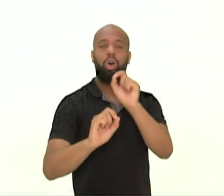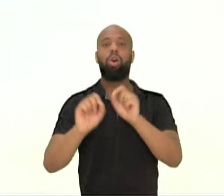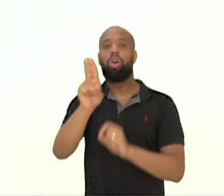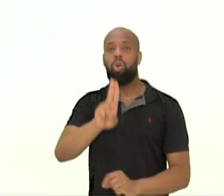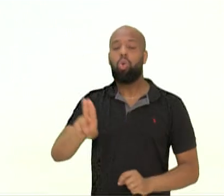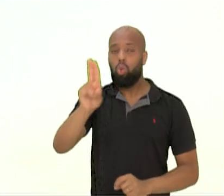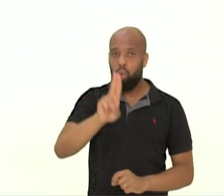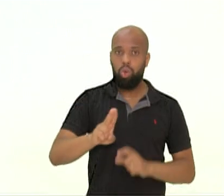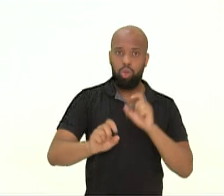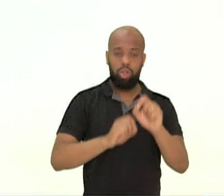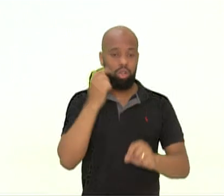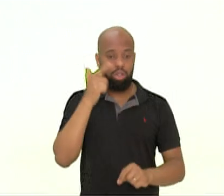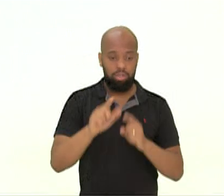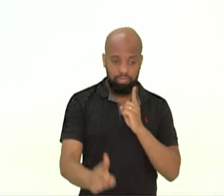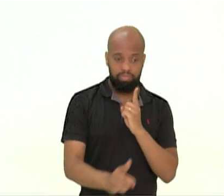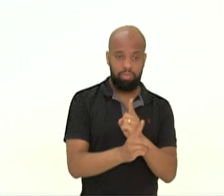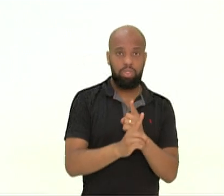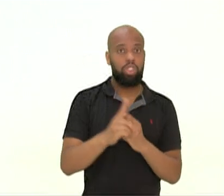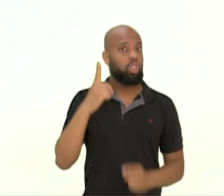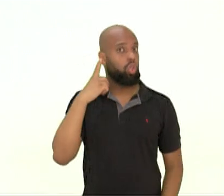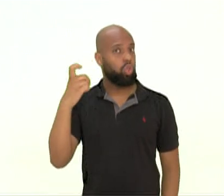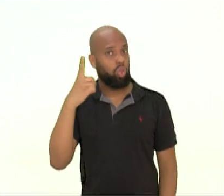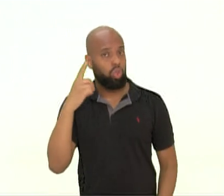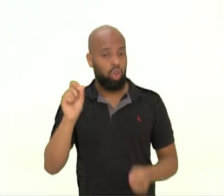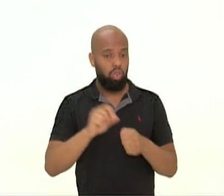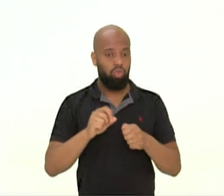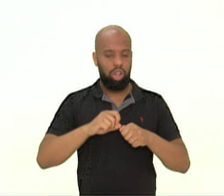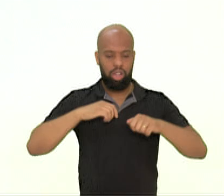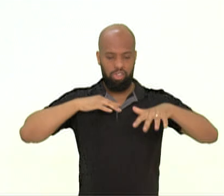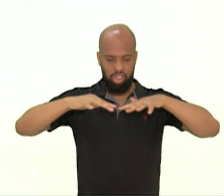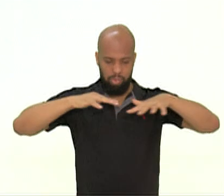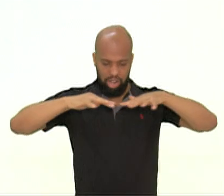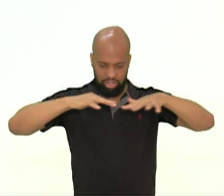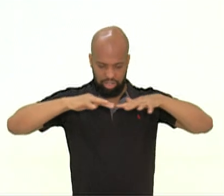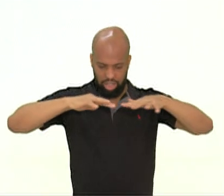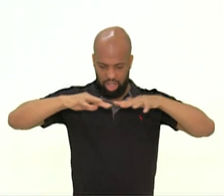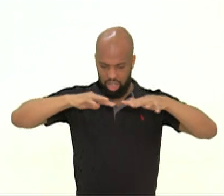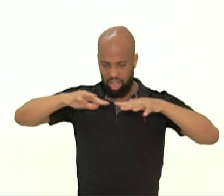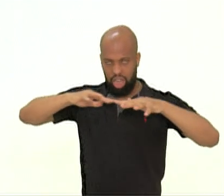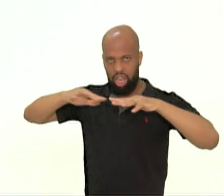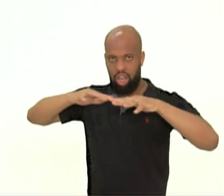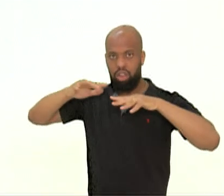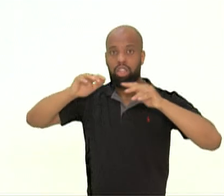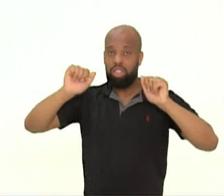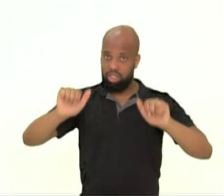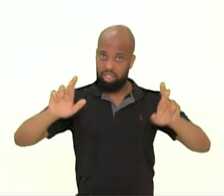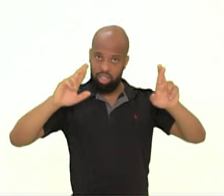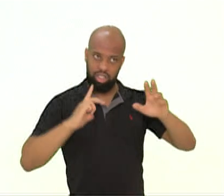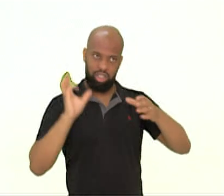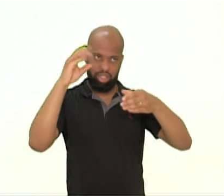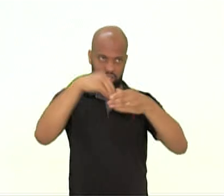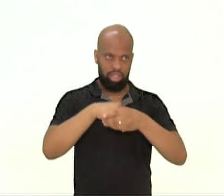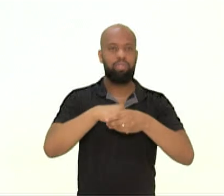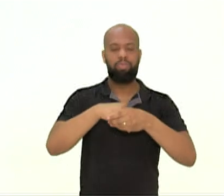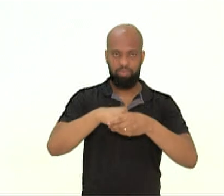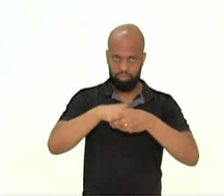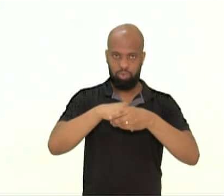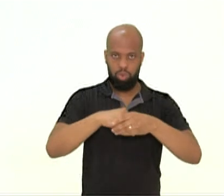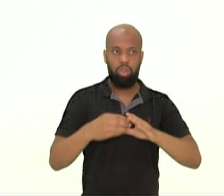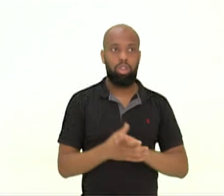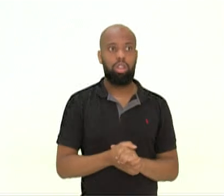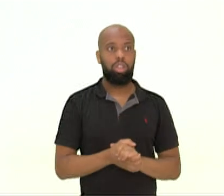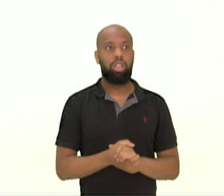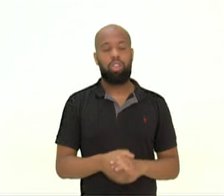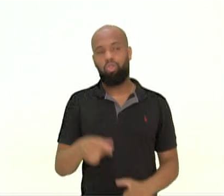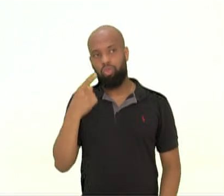podemos determinar que o som é produzido pela vibração de uma coluna de ar no interior desse componente ou dessa peça.